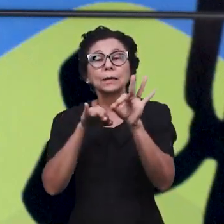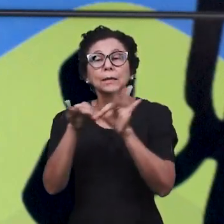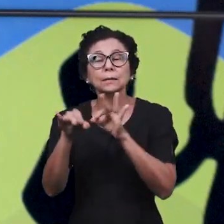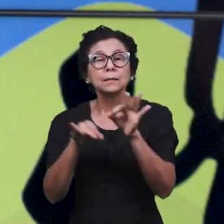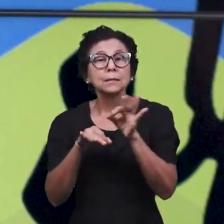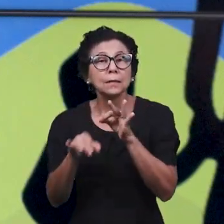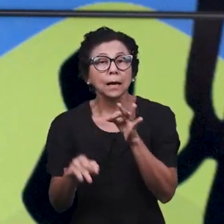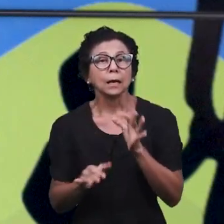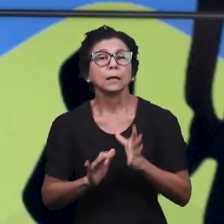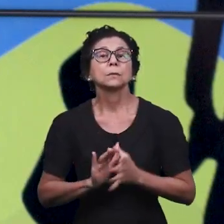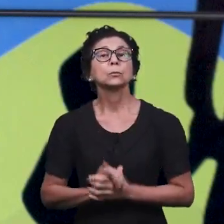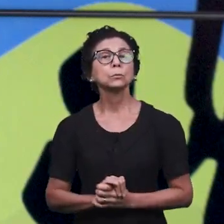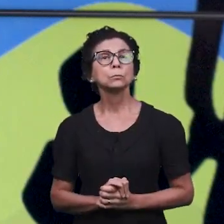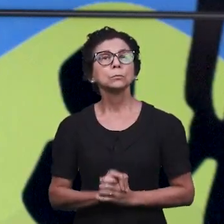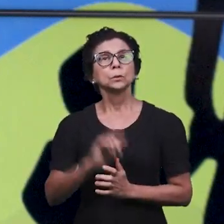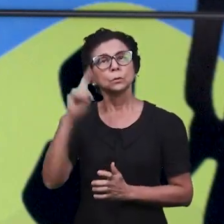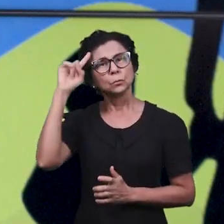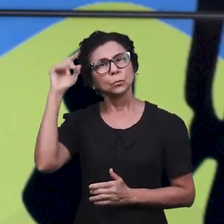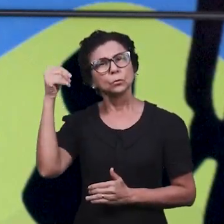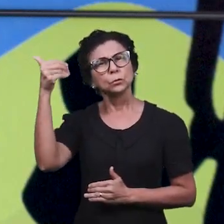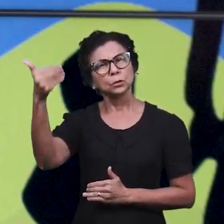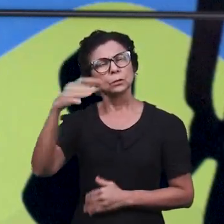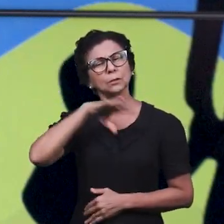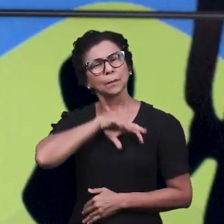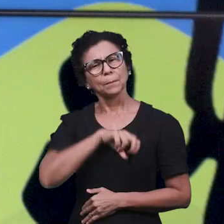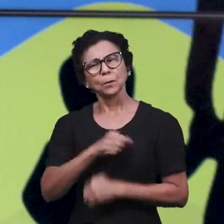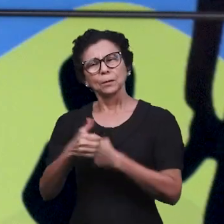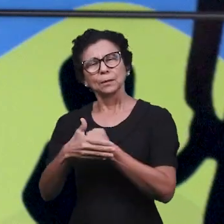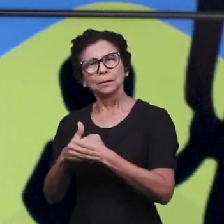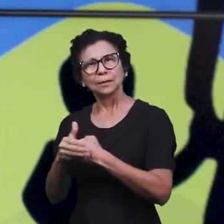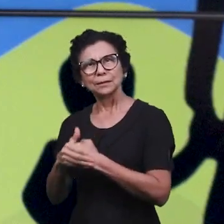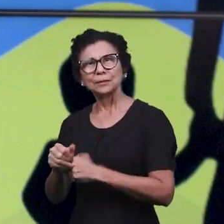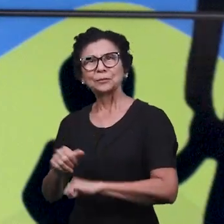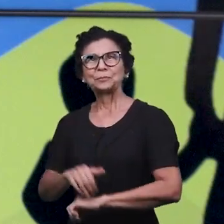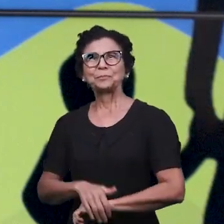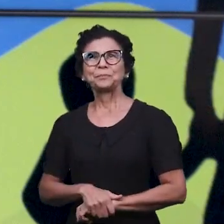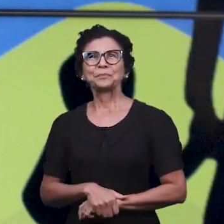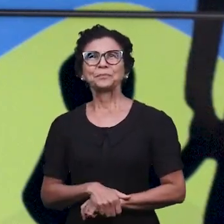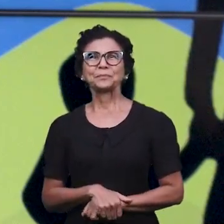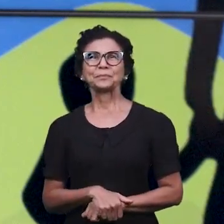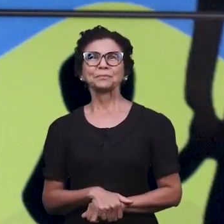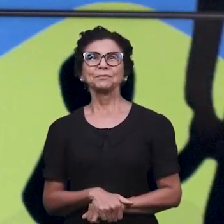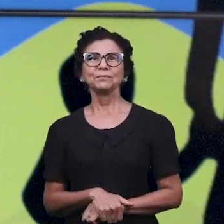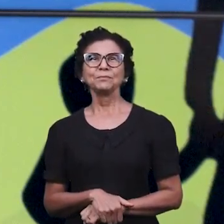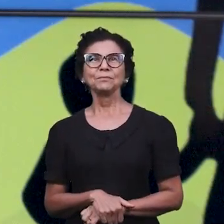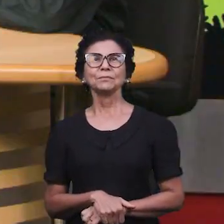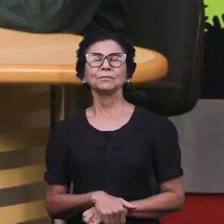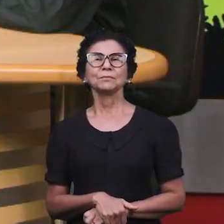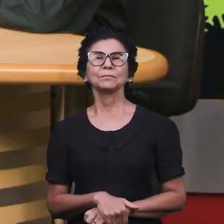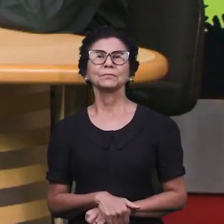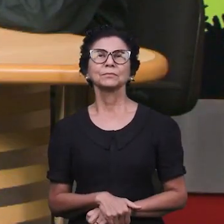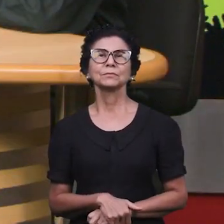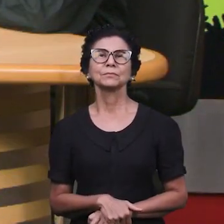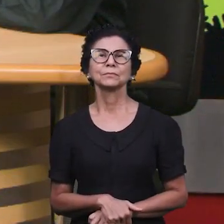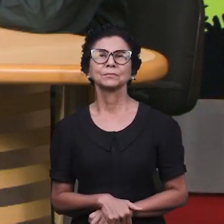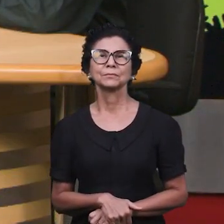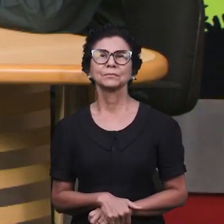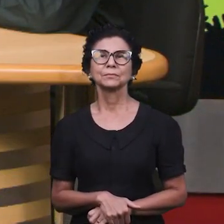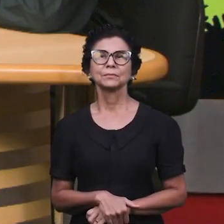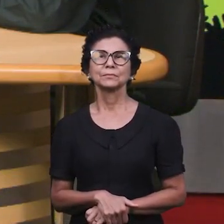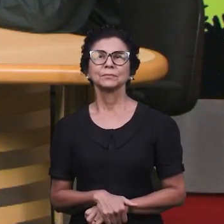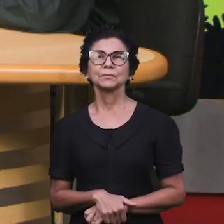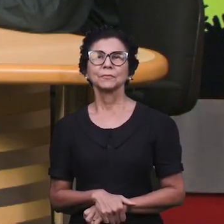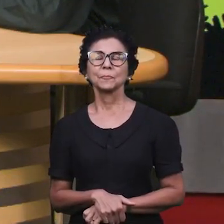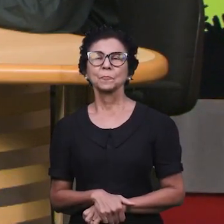bem estabelecida, com muito amor, com muito carinho e com muito afeto, junto com os nossos filhos. Amém.